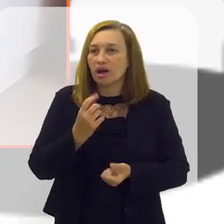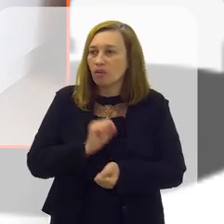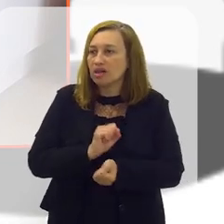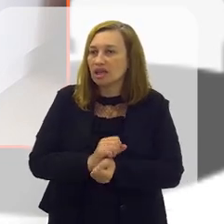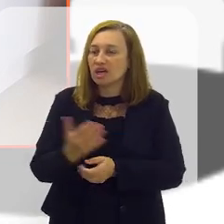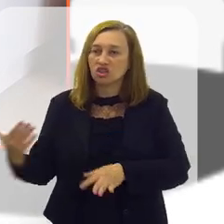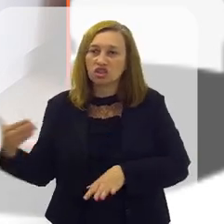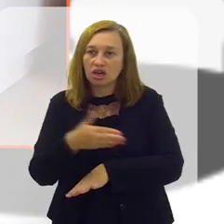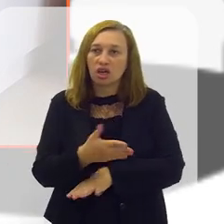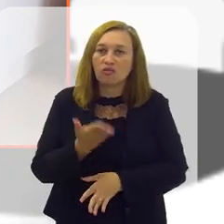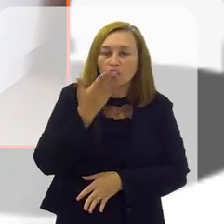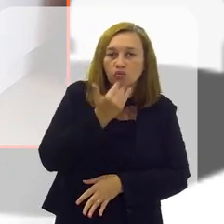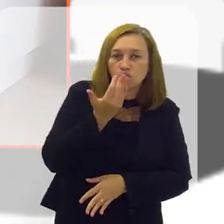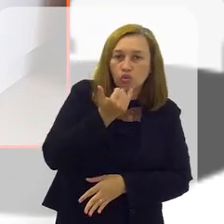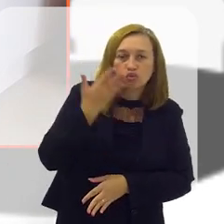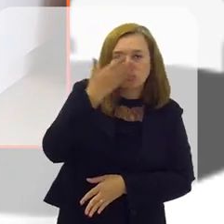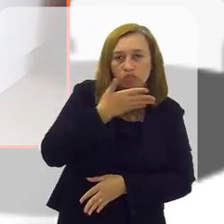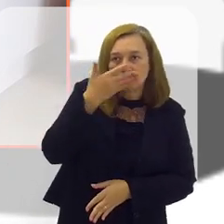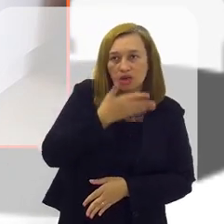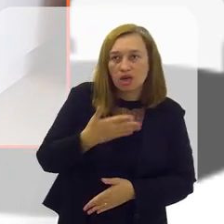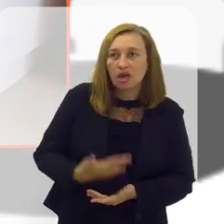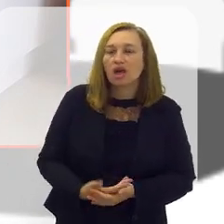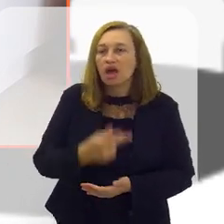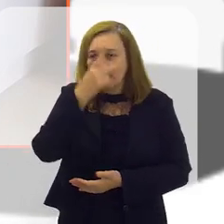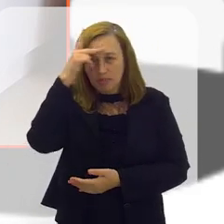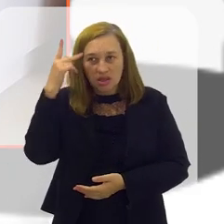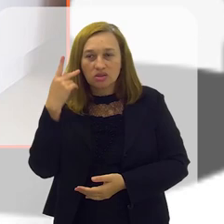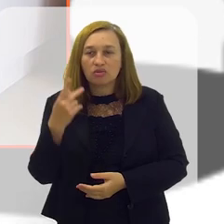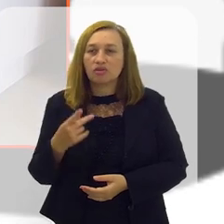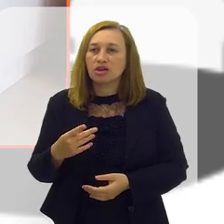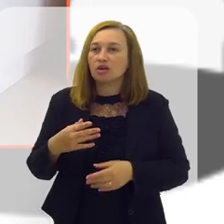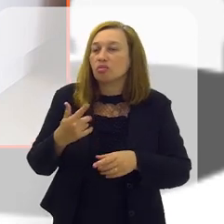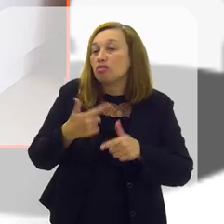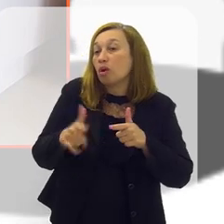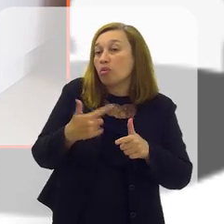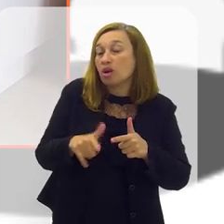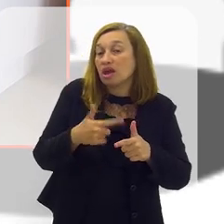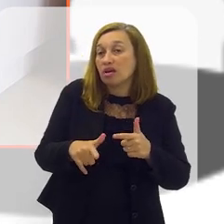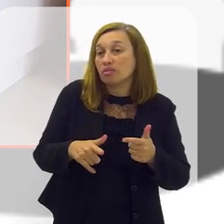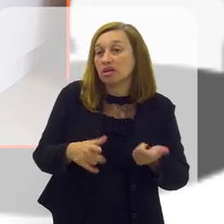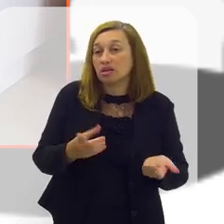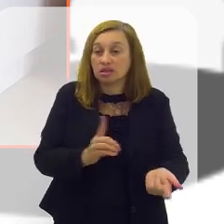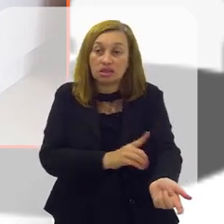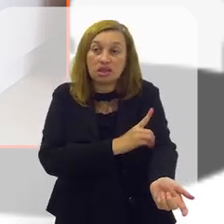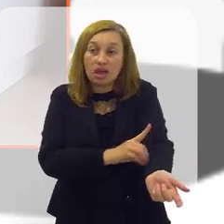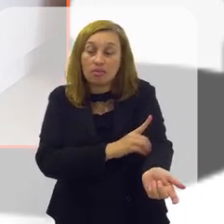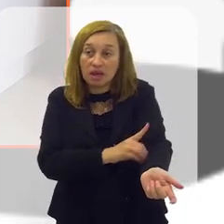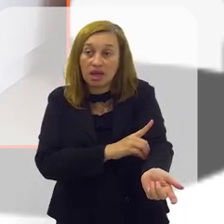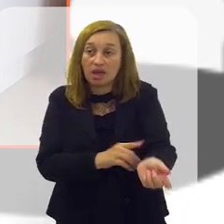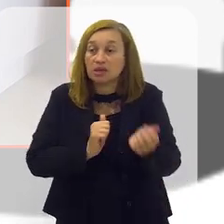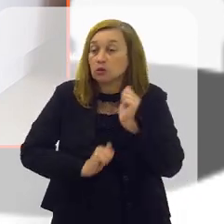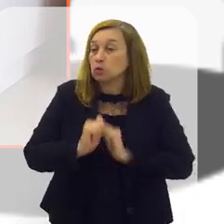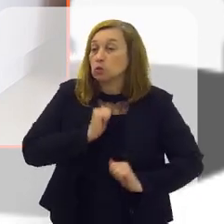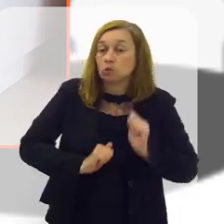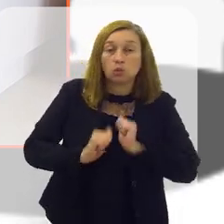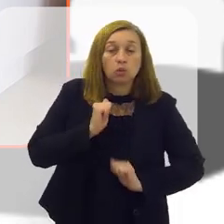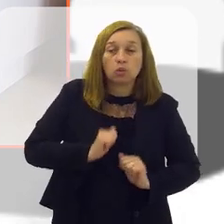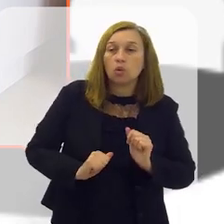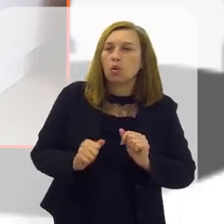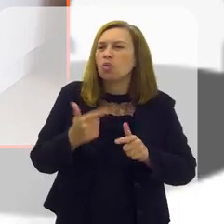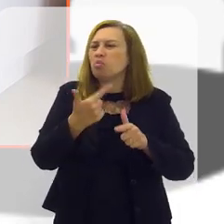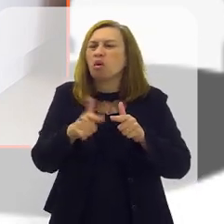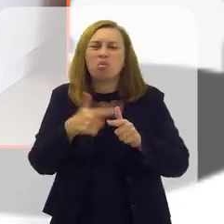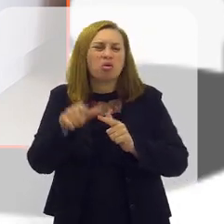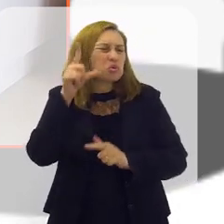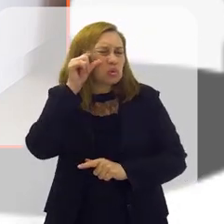pessoa chegar. Eu vou comer um doce. E aí a pessoa fica diabética, fica hipertensa, fica com transtorno de ansiedade, fica